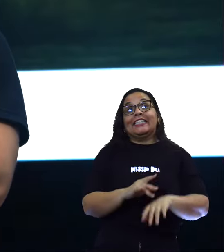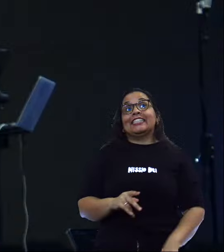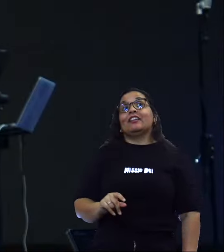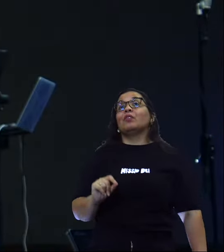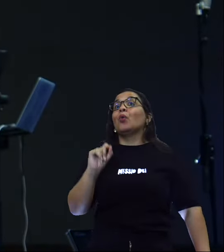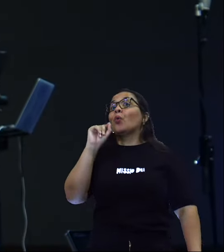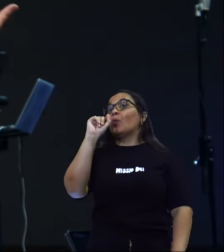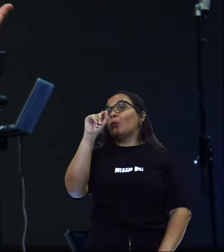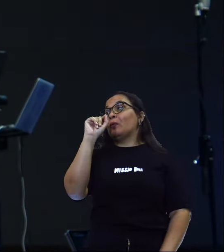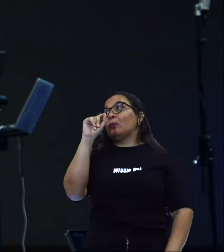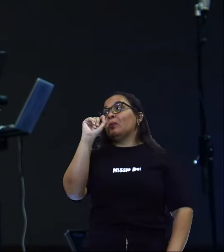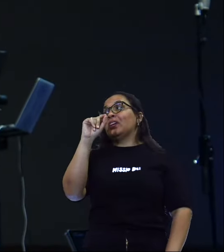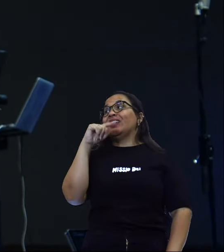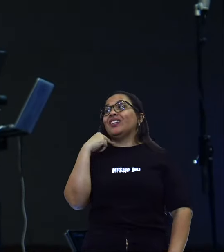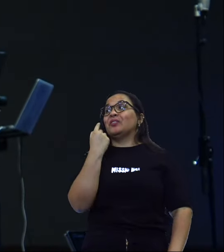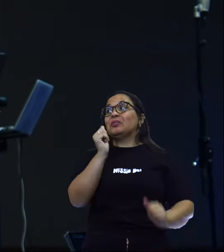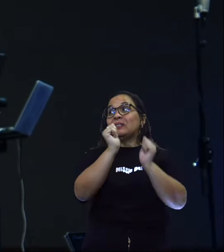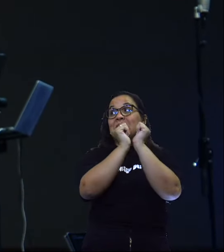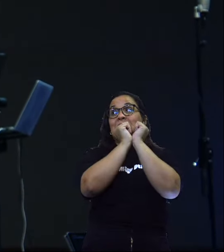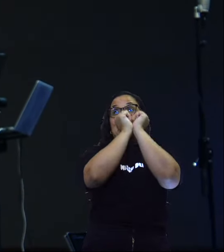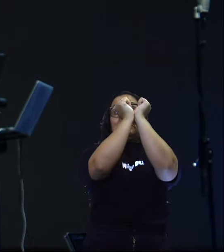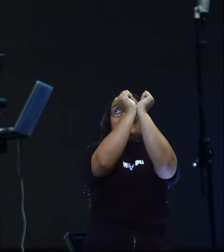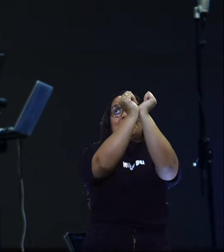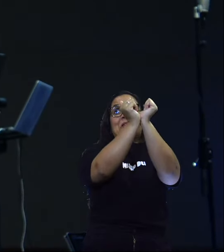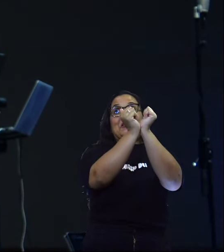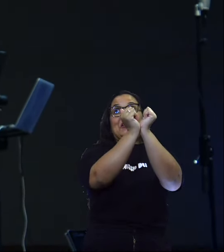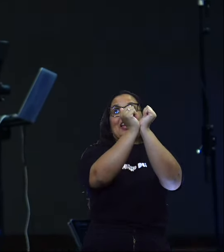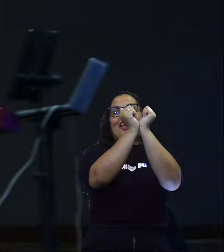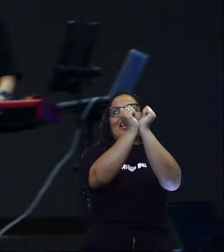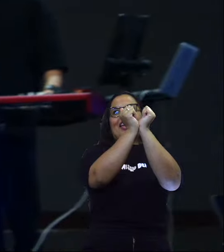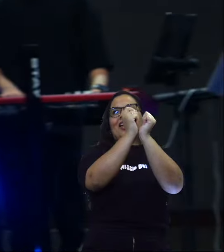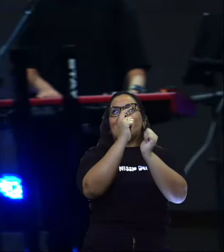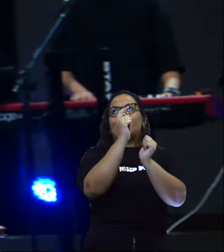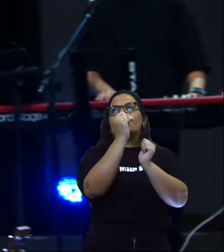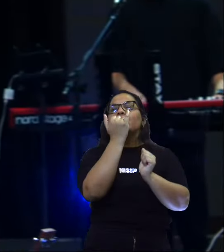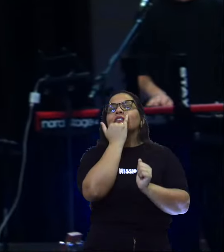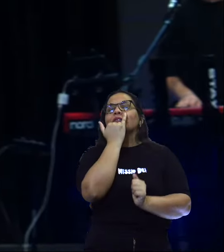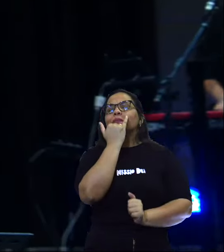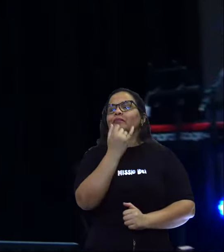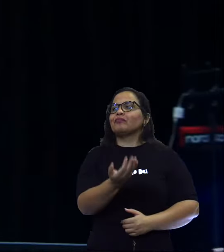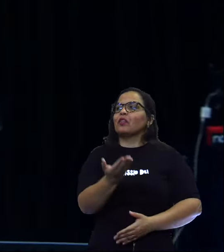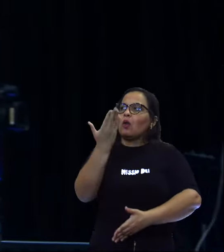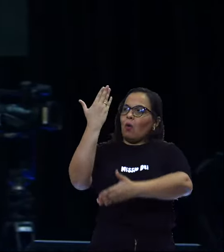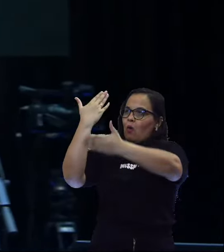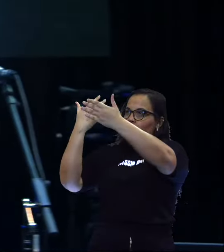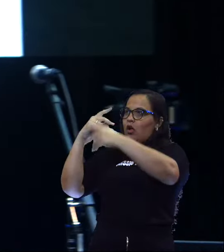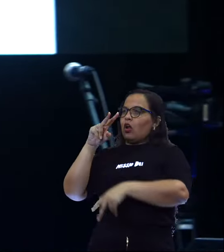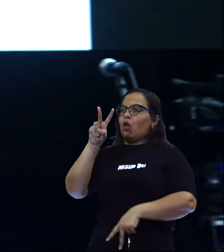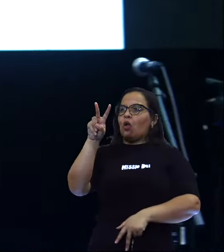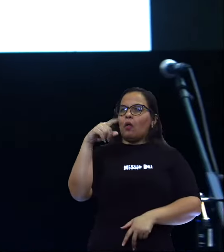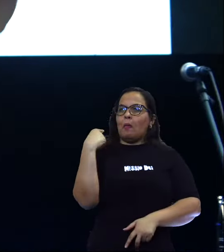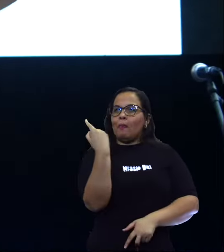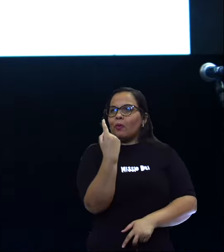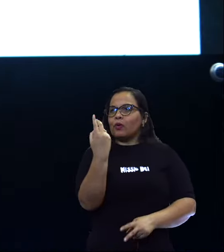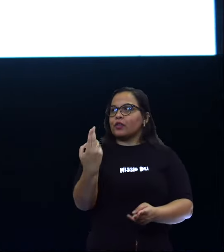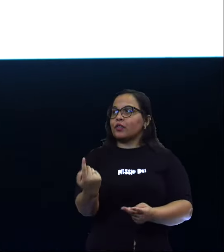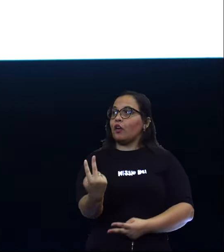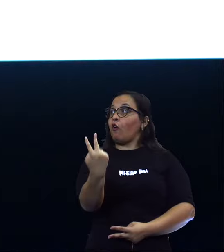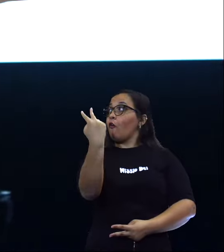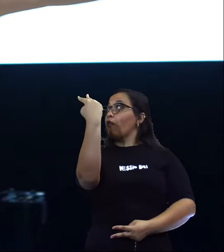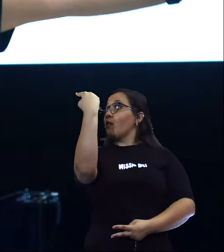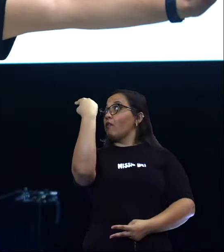E aí o passado sempre parece melhor do que o futuro. Porque eu não sou grato por aquilo que Deus já fez, eu sou grato só por aquilo que está lá no